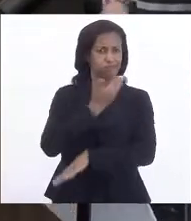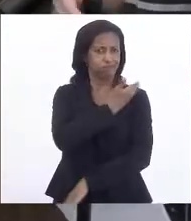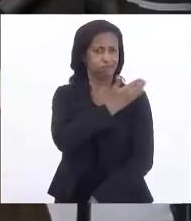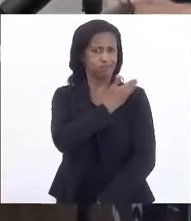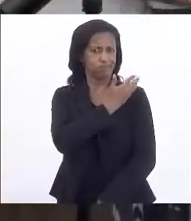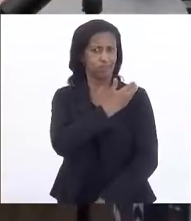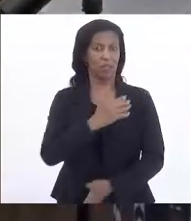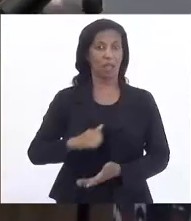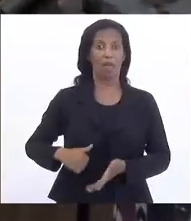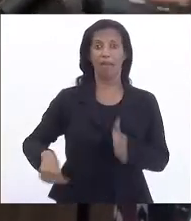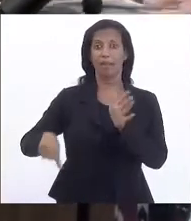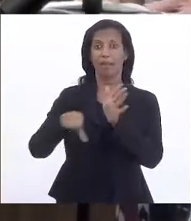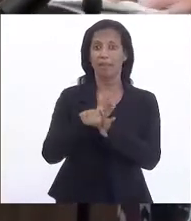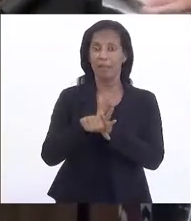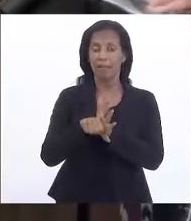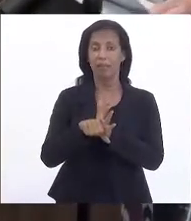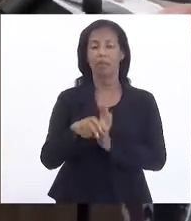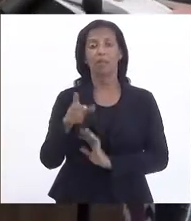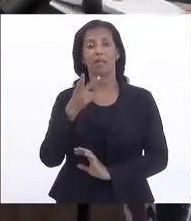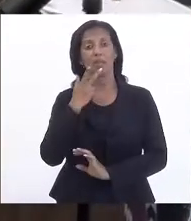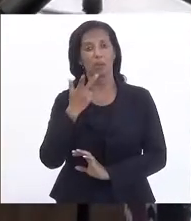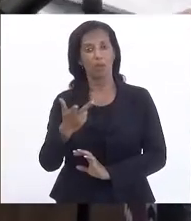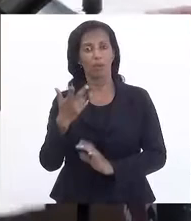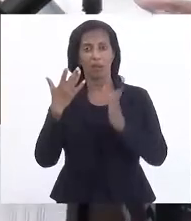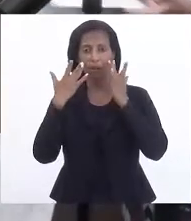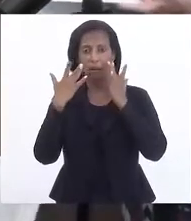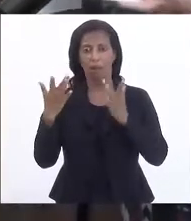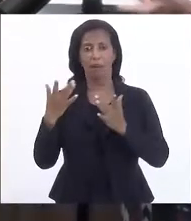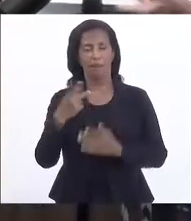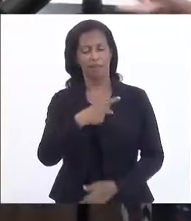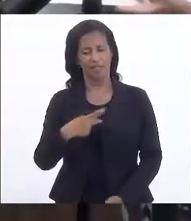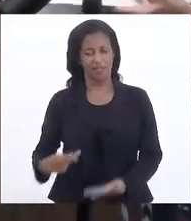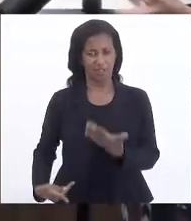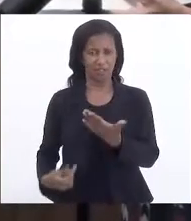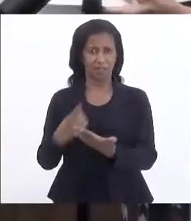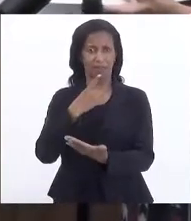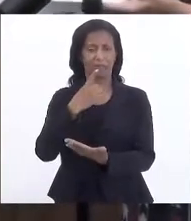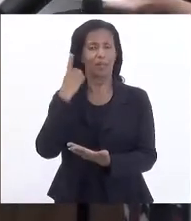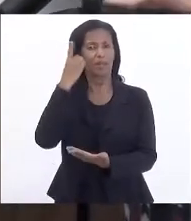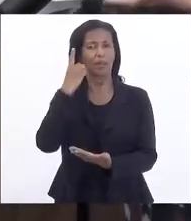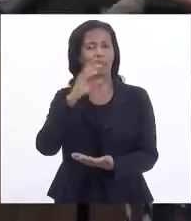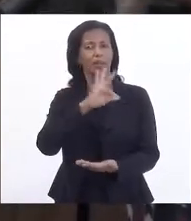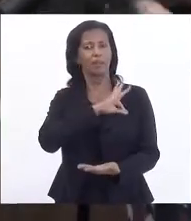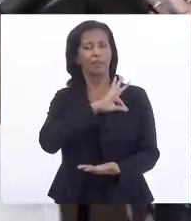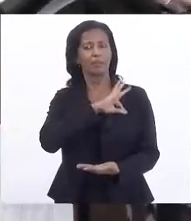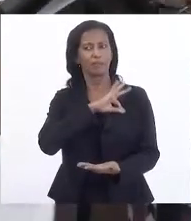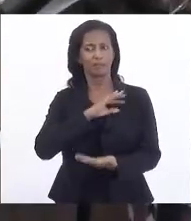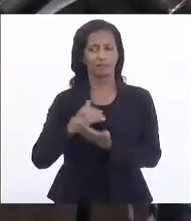eu quero frisar bem isso aqui presidida pela deputada Marta Rocha que está aqui ao meu lado